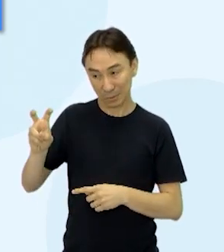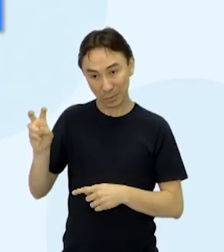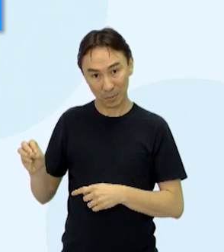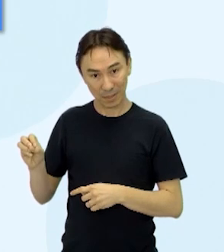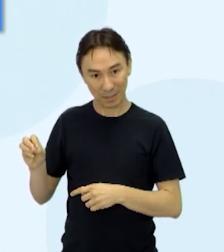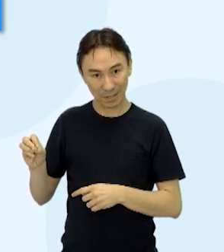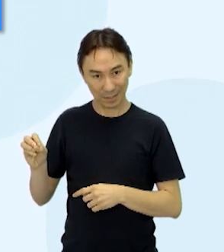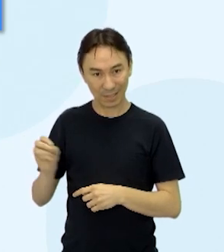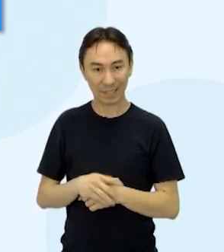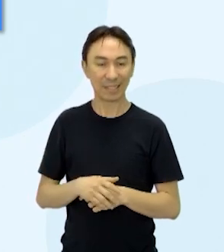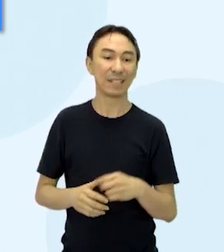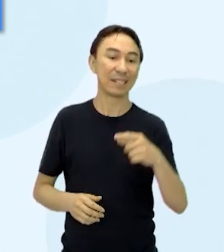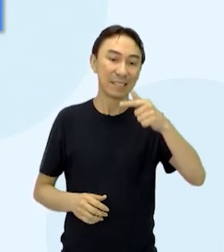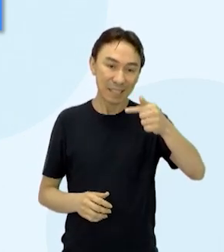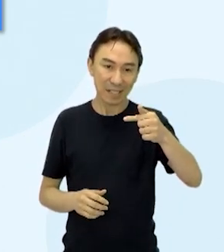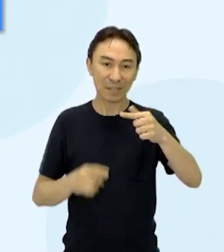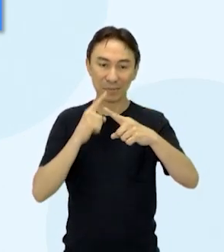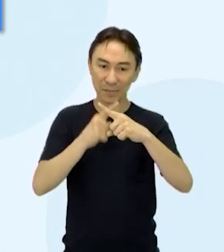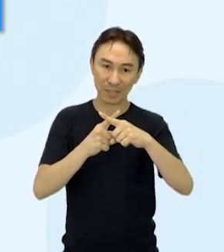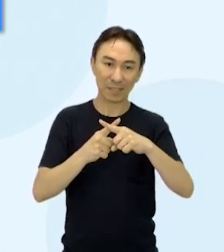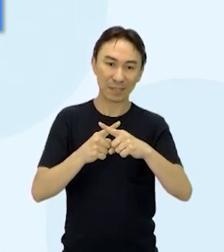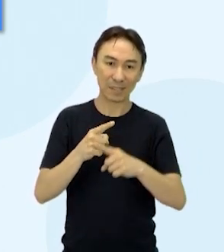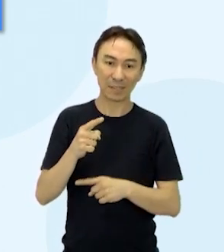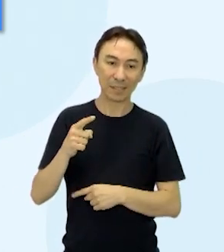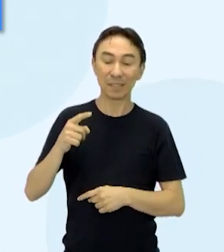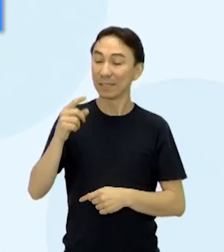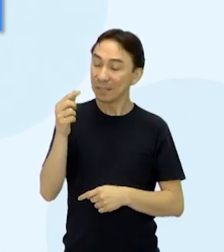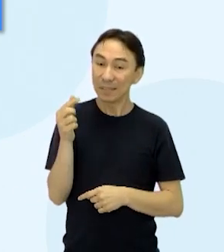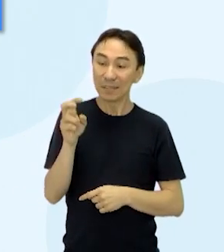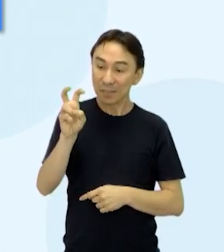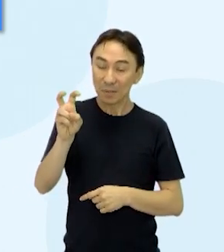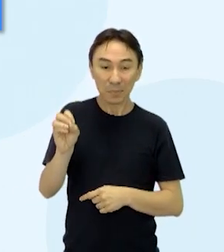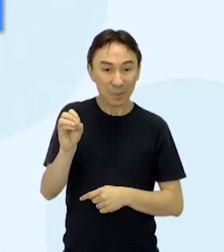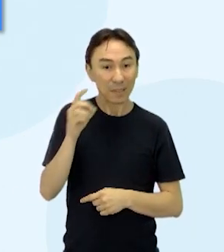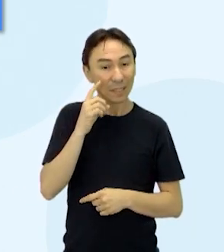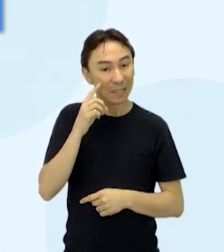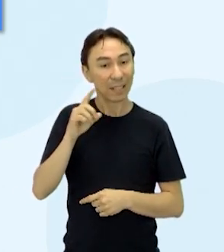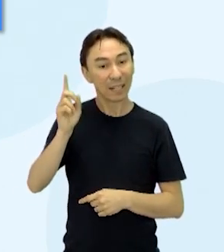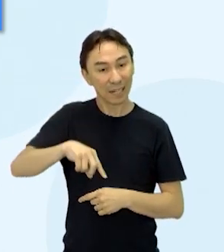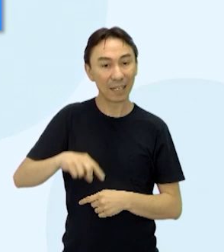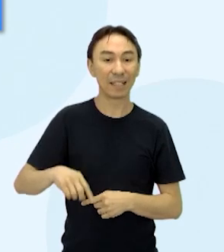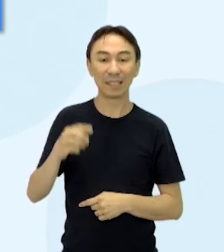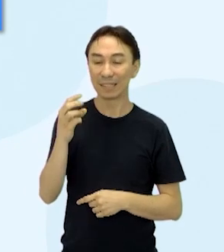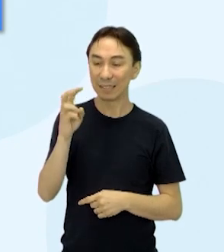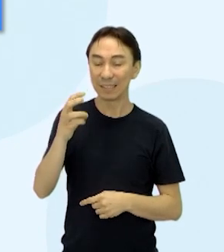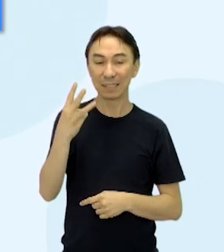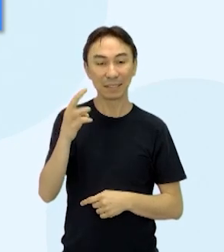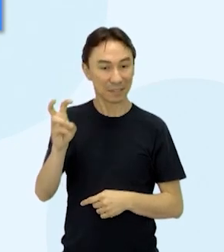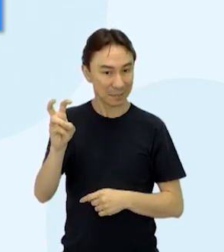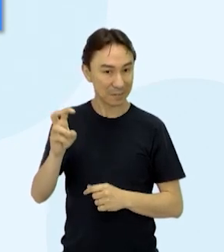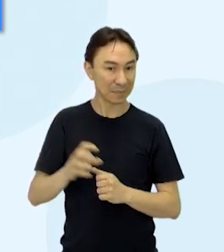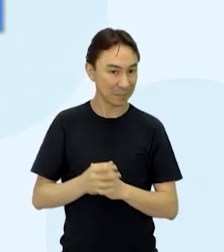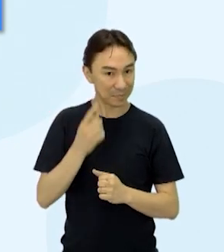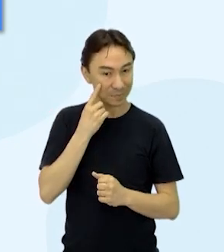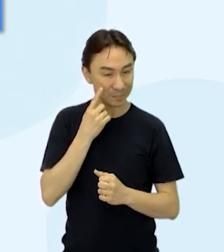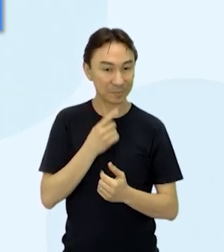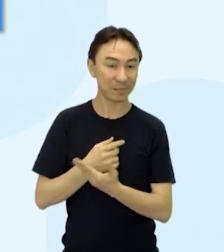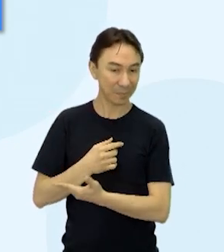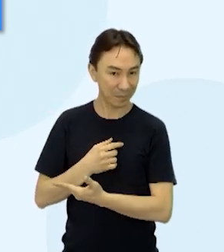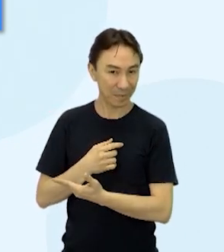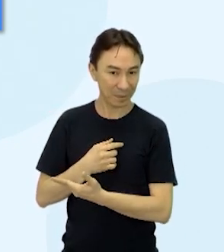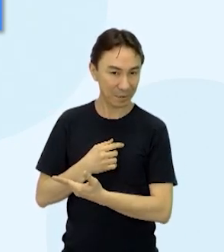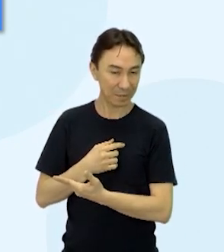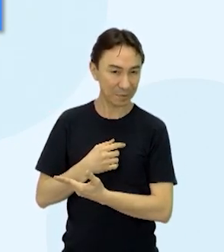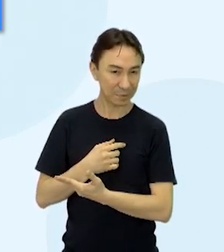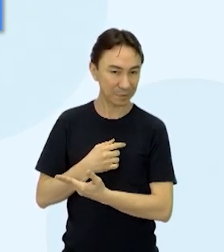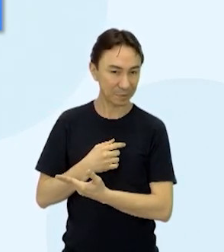A segunda fração, Vivi, a gente não precisa nem mexer, né? Porque ela já está com o denominador 50, né? Então, ela ficou